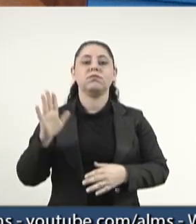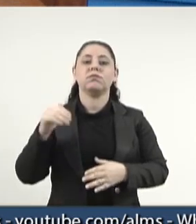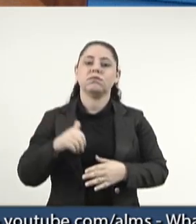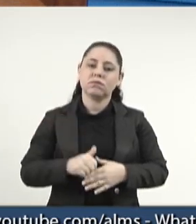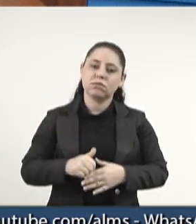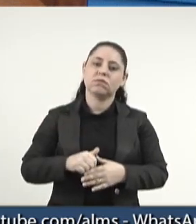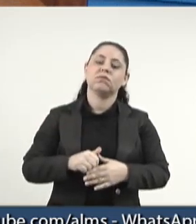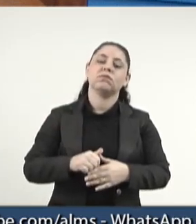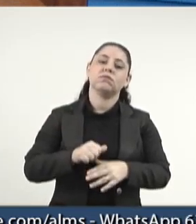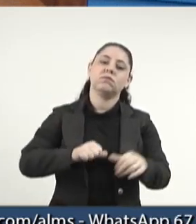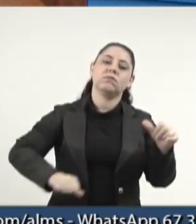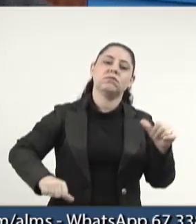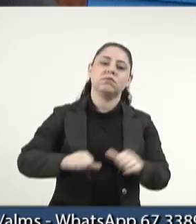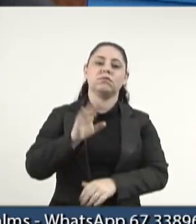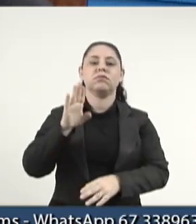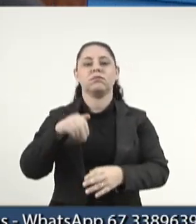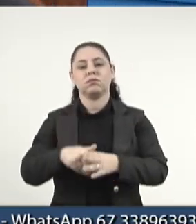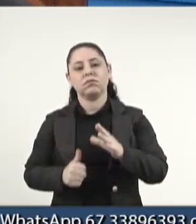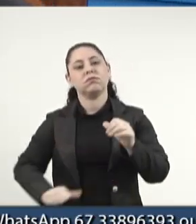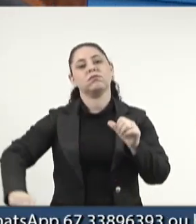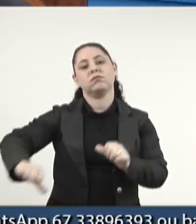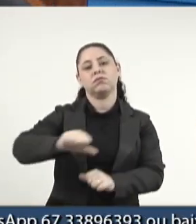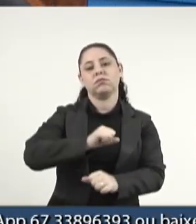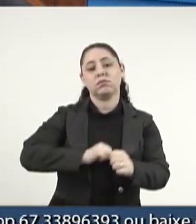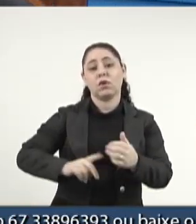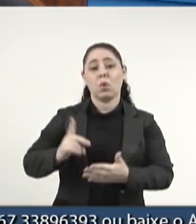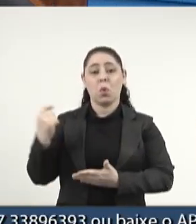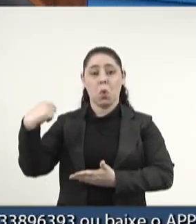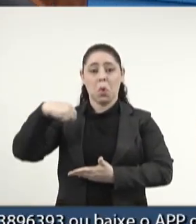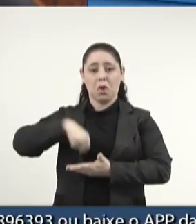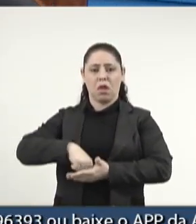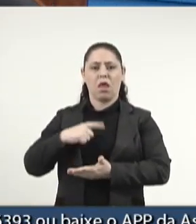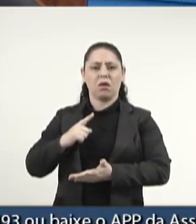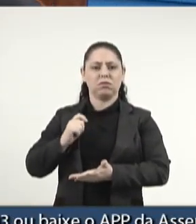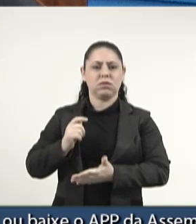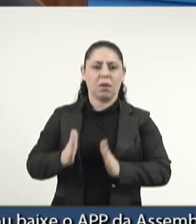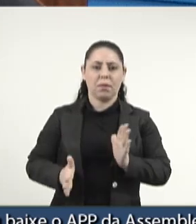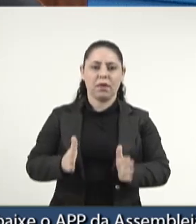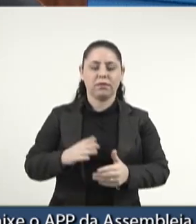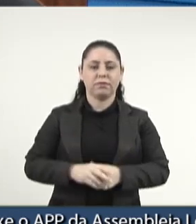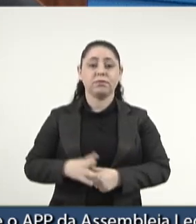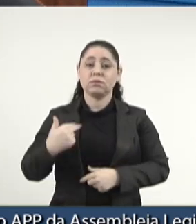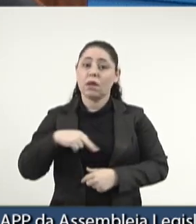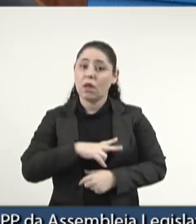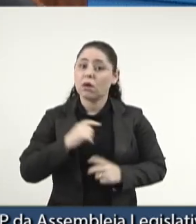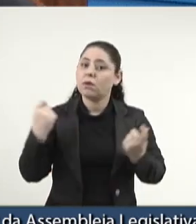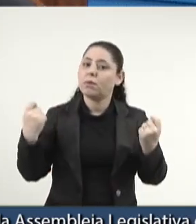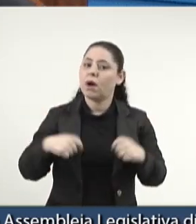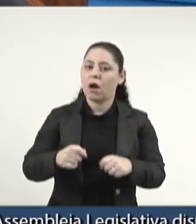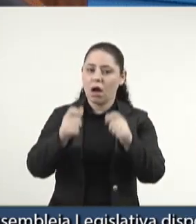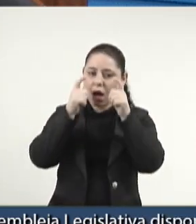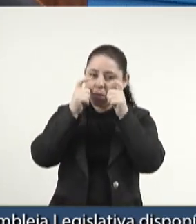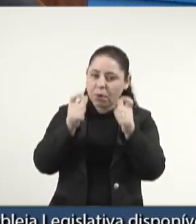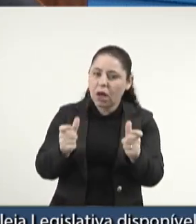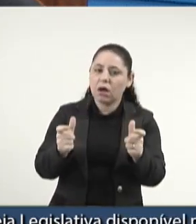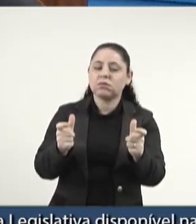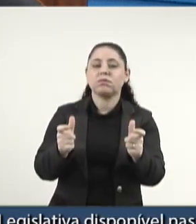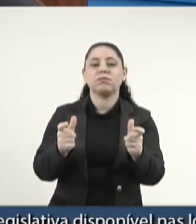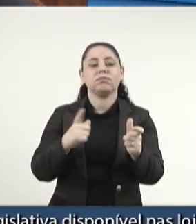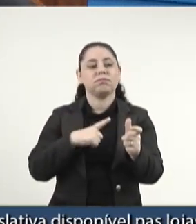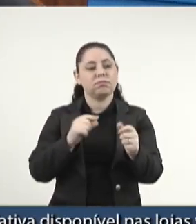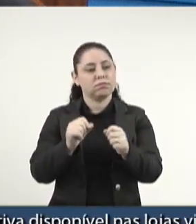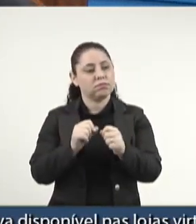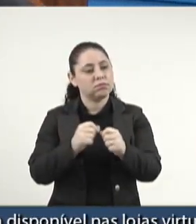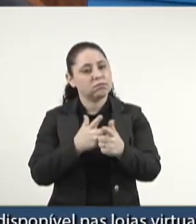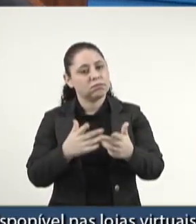entra eleição, nós somos cobrados, nós temos mandatos, nós devemos prestar contas.